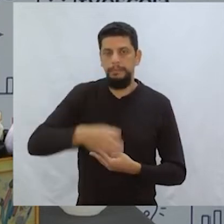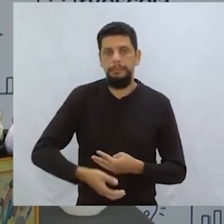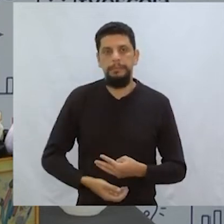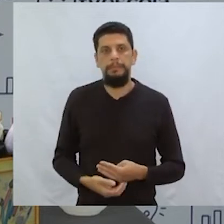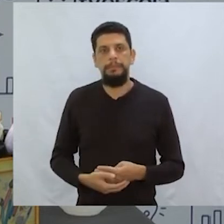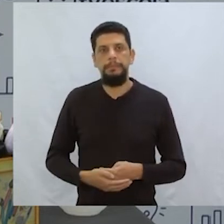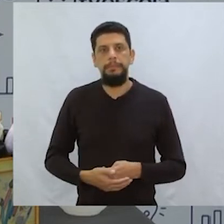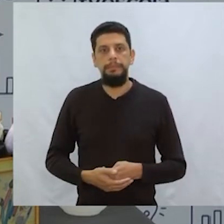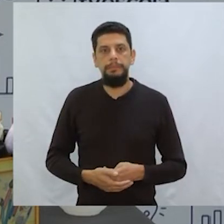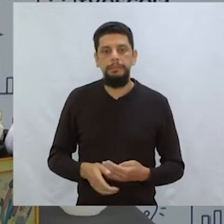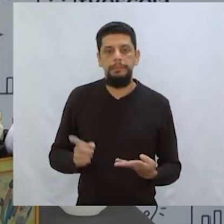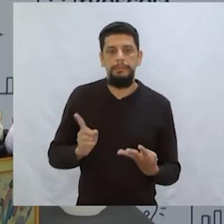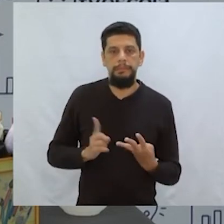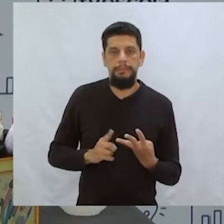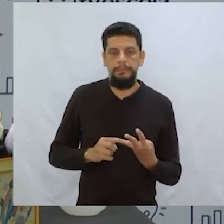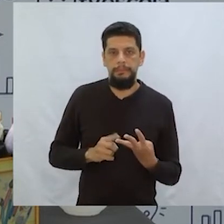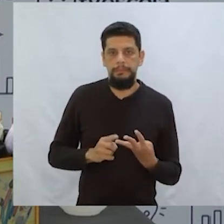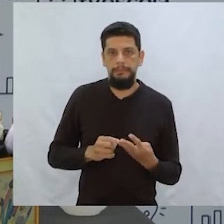Aqui.